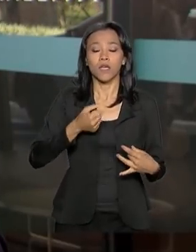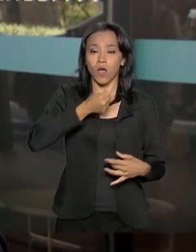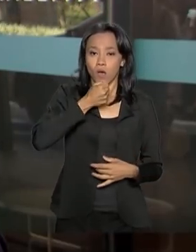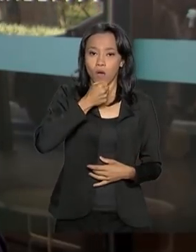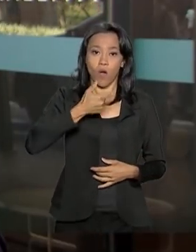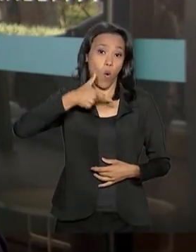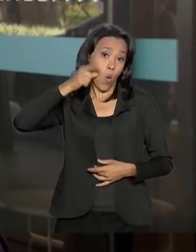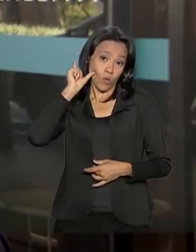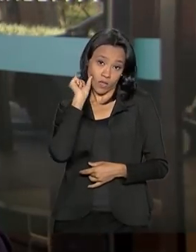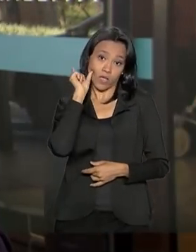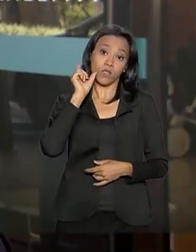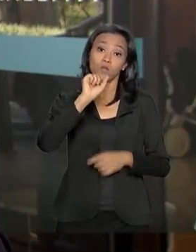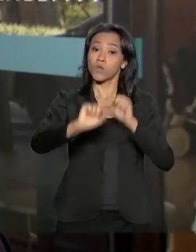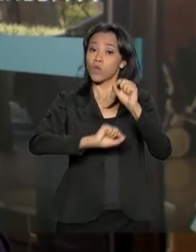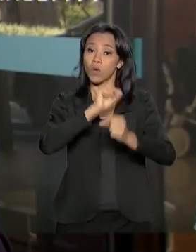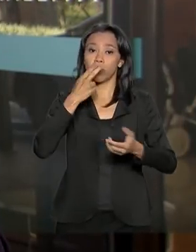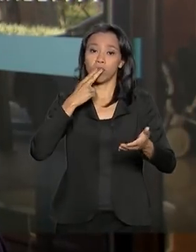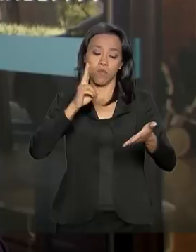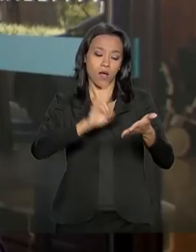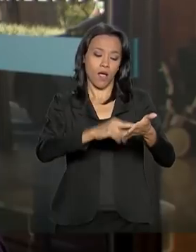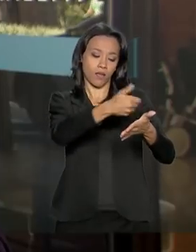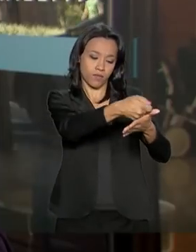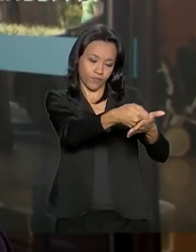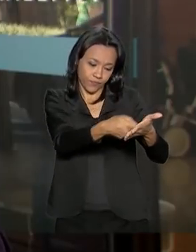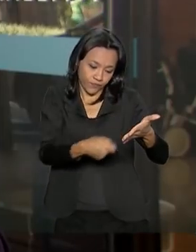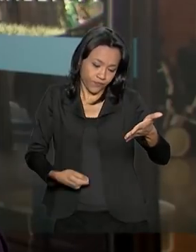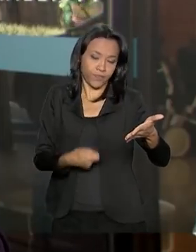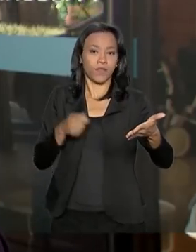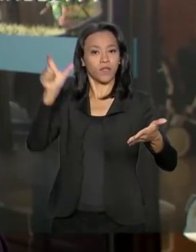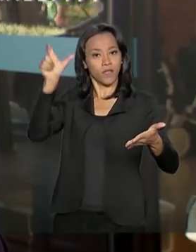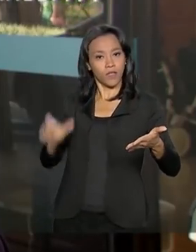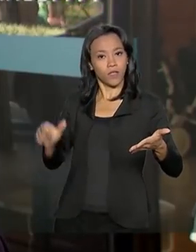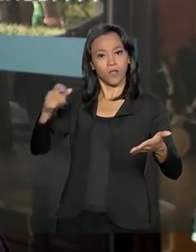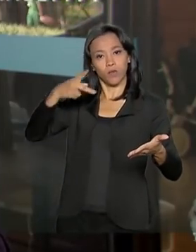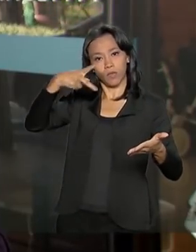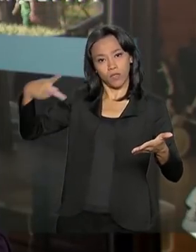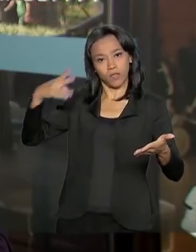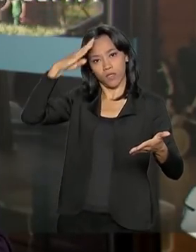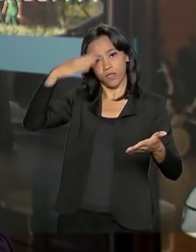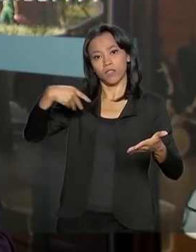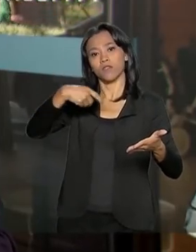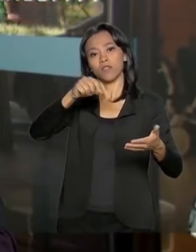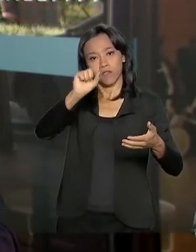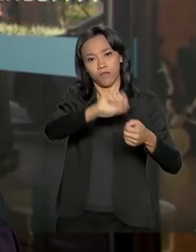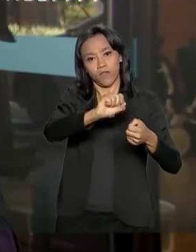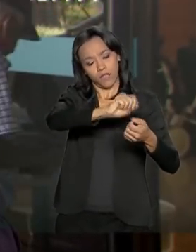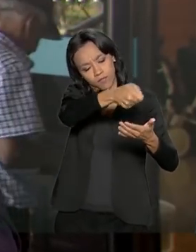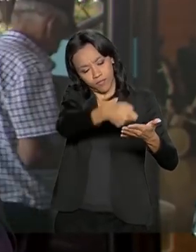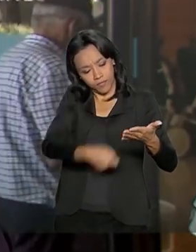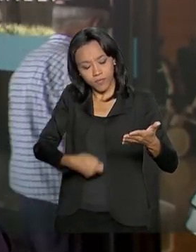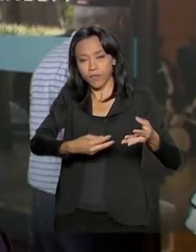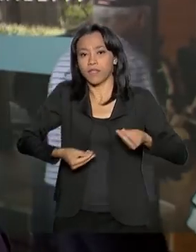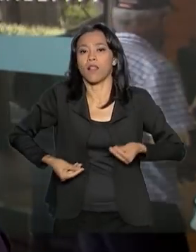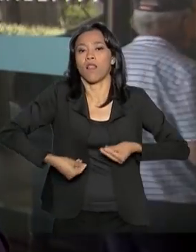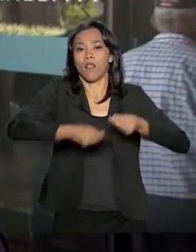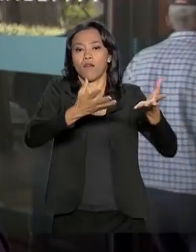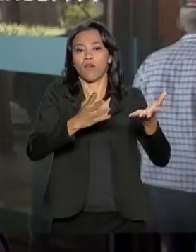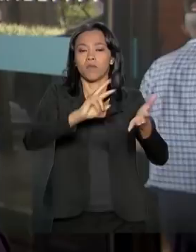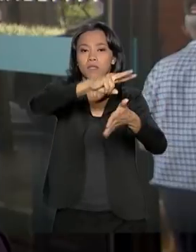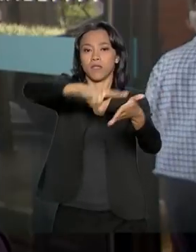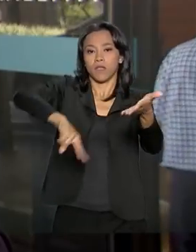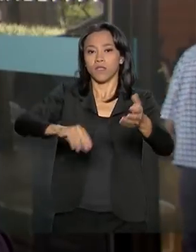a respeito da carta que o presidente escreveu e será enviada e lida para o Congresso Nacional na